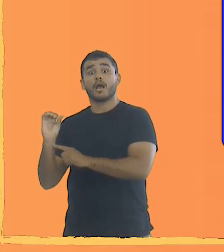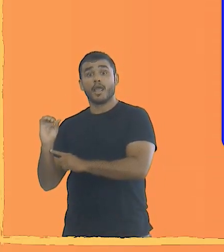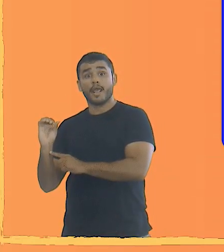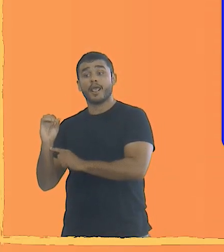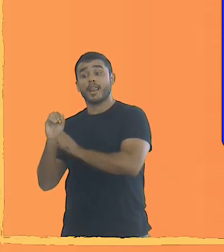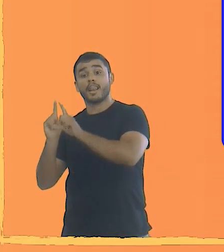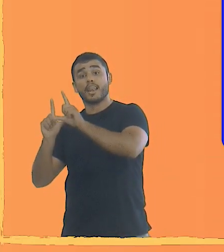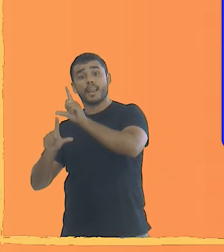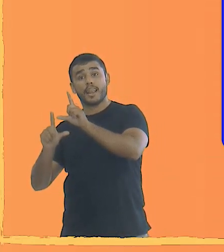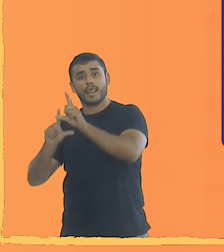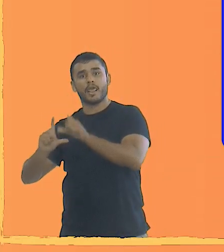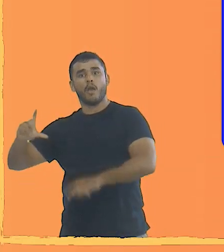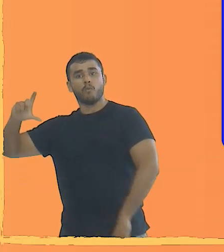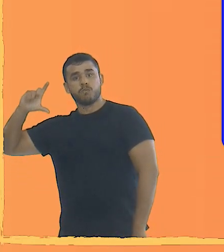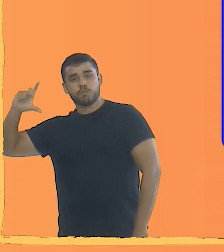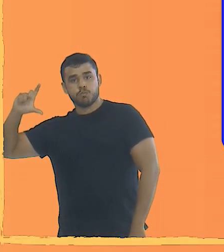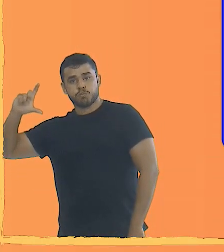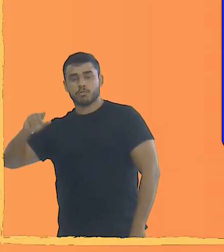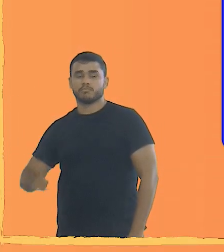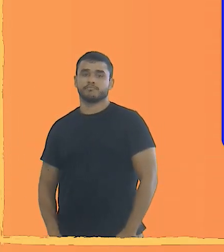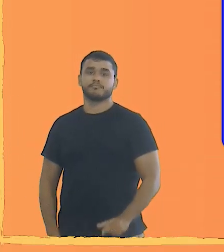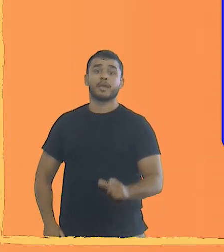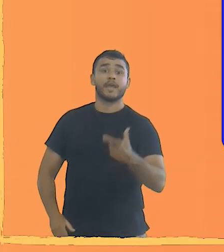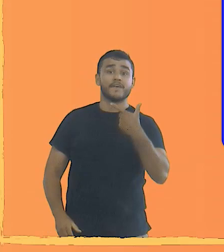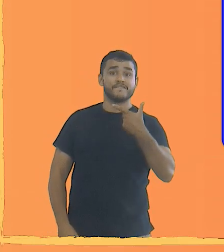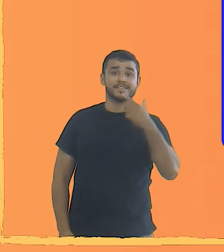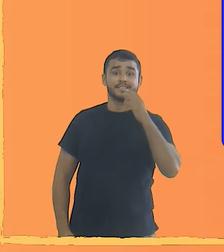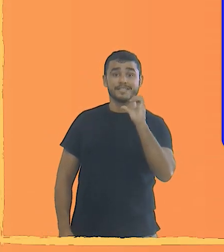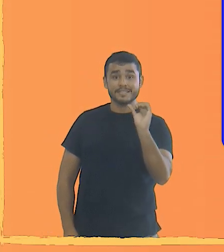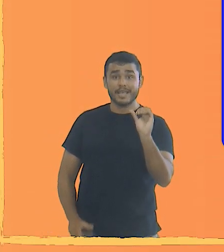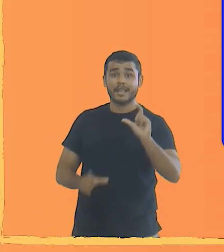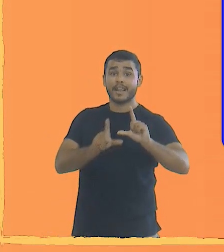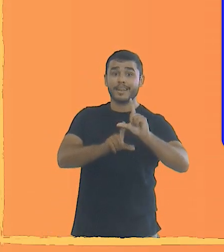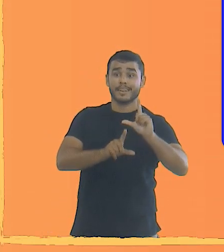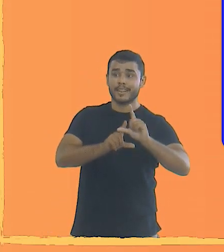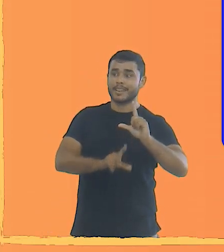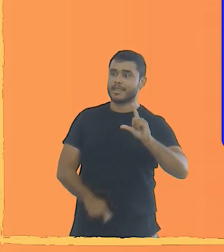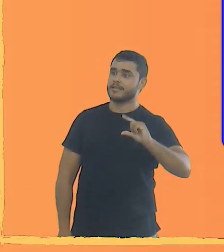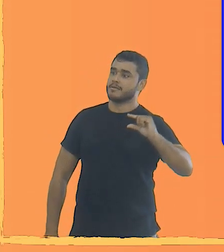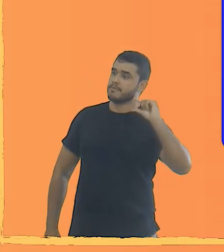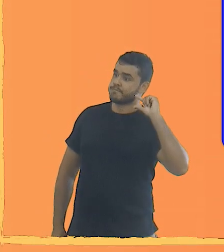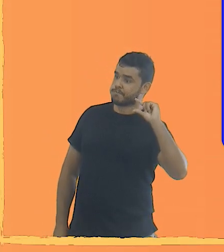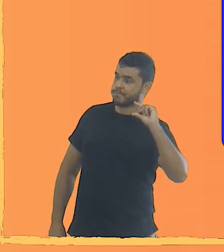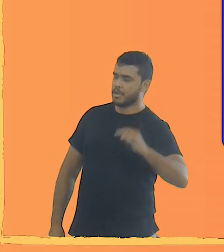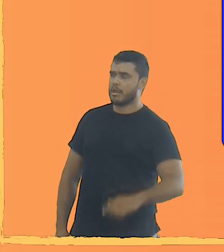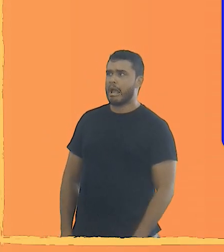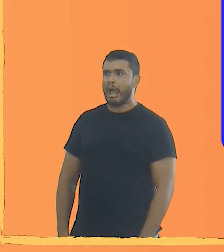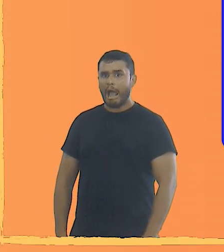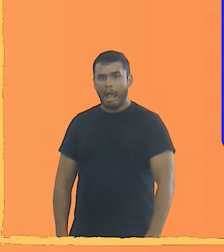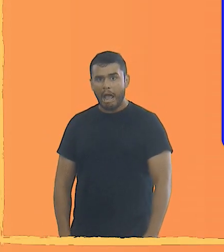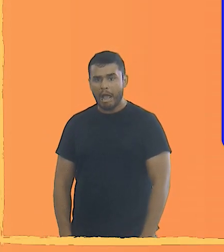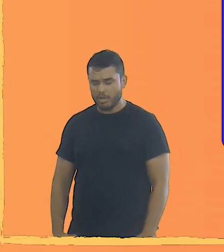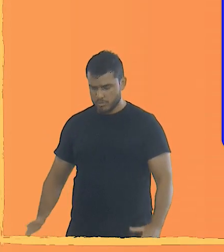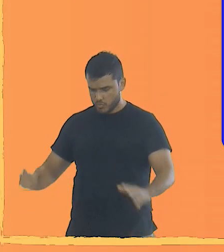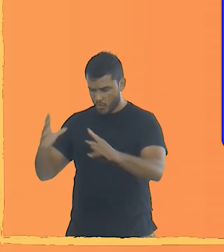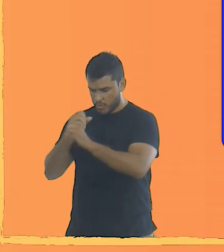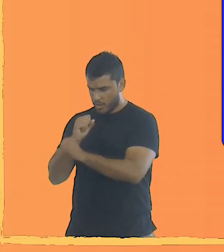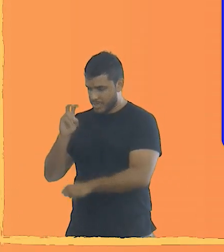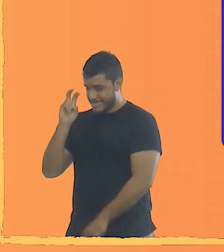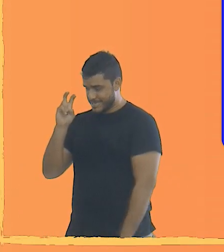maiúsculas. 26 mais 26 dá 52. Mas também pode ser um algarismo de 0 a